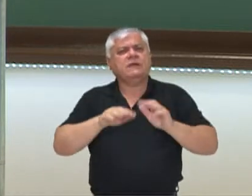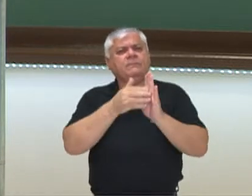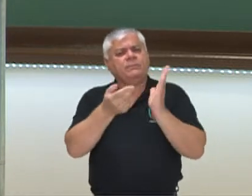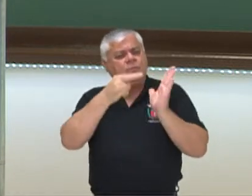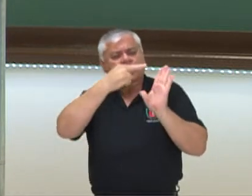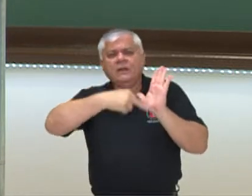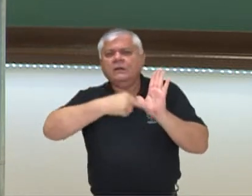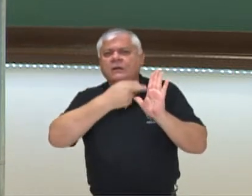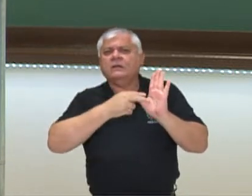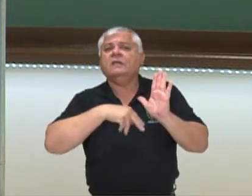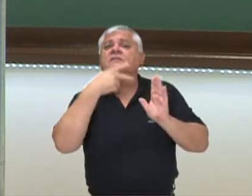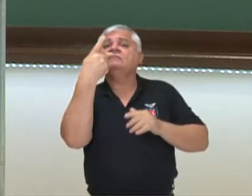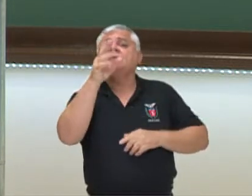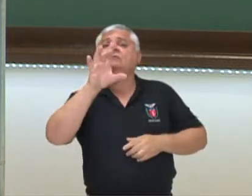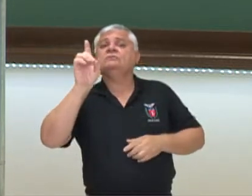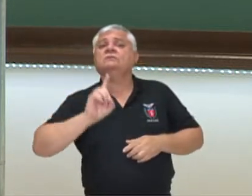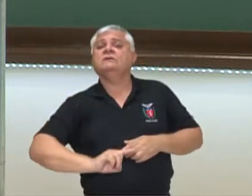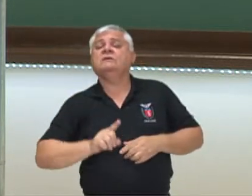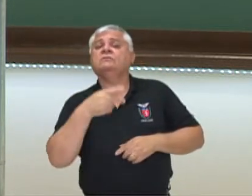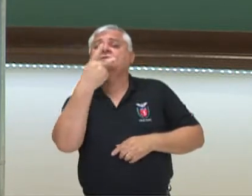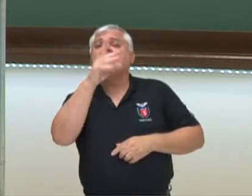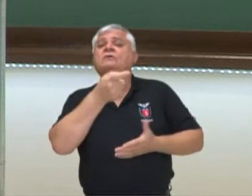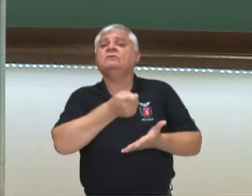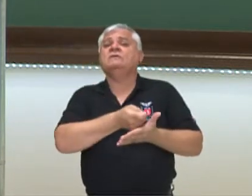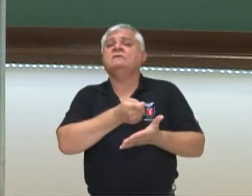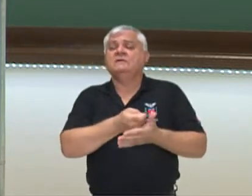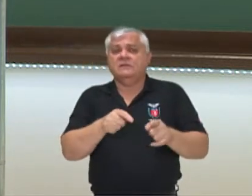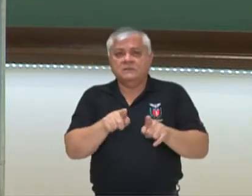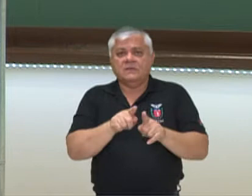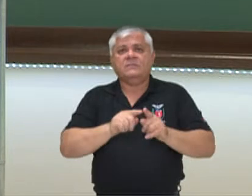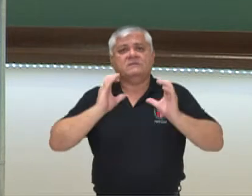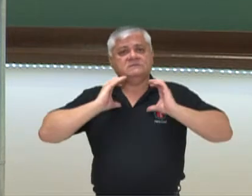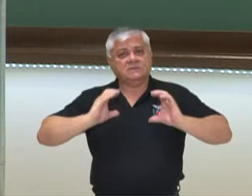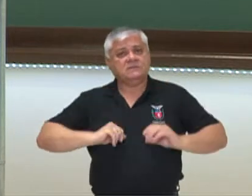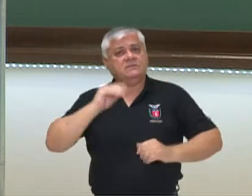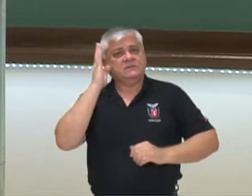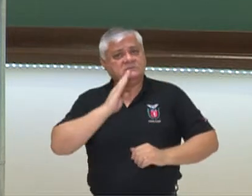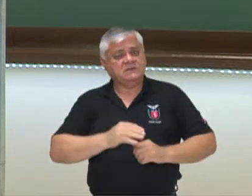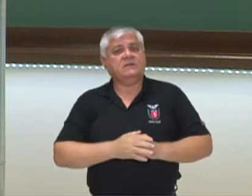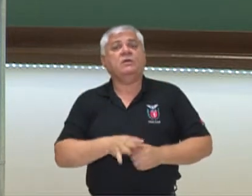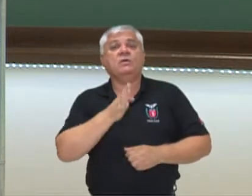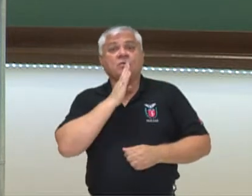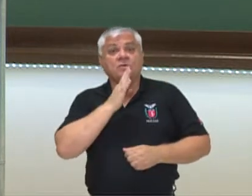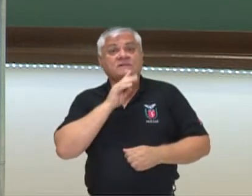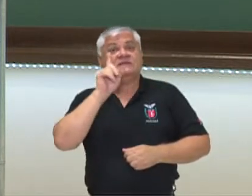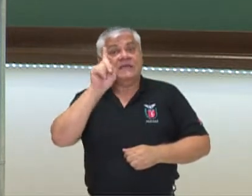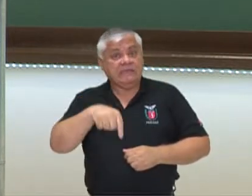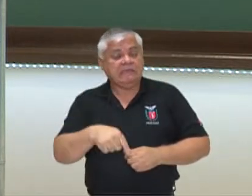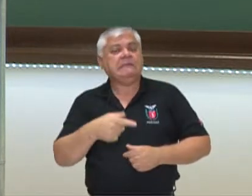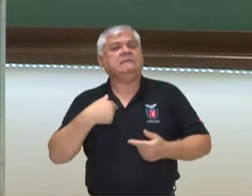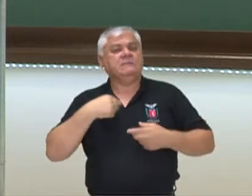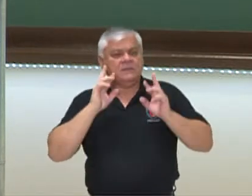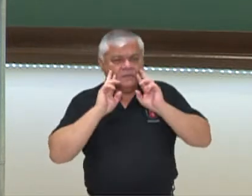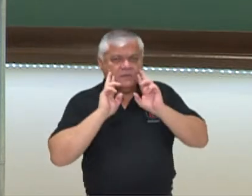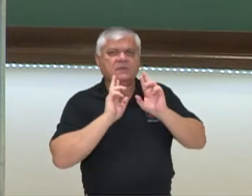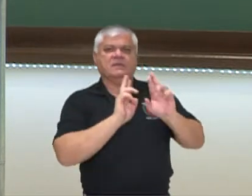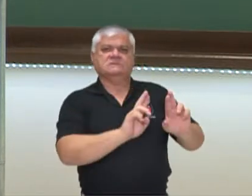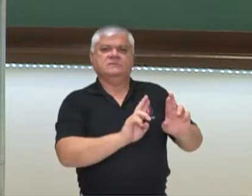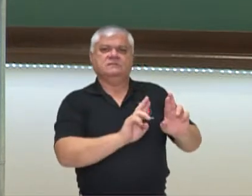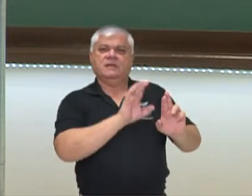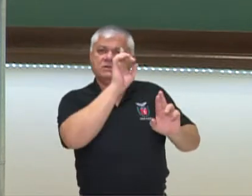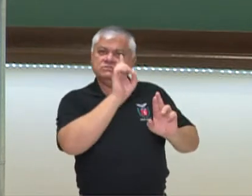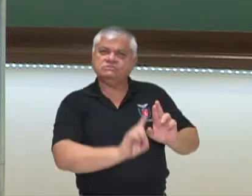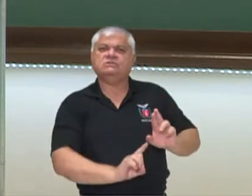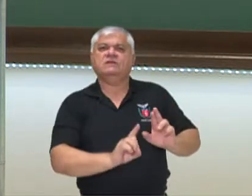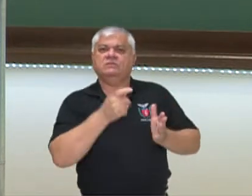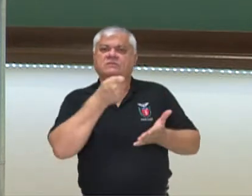Constituição, quais são os seus direitos, quais são os seus deveres enquanto cidadão brasileiro. Conhecer e respeitar esses direitos